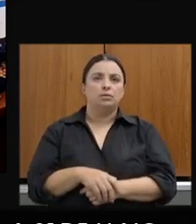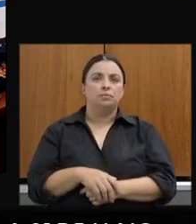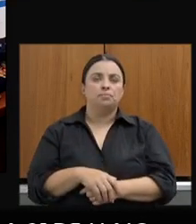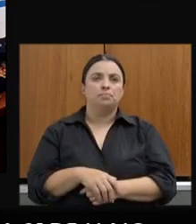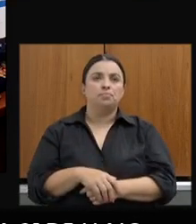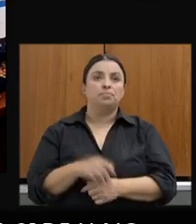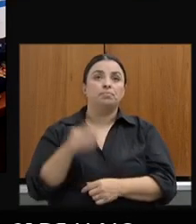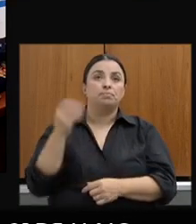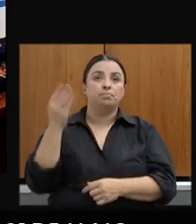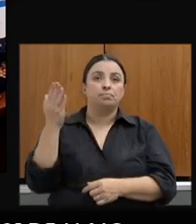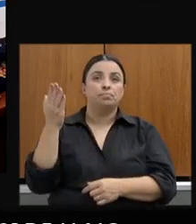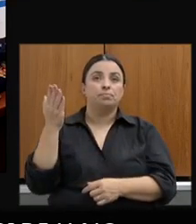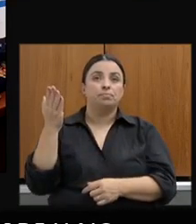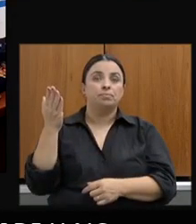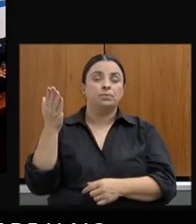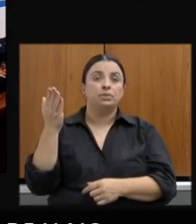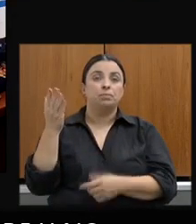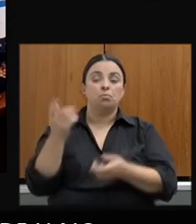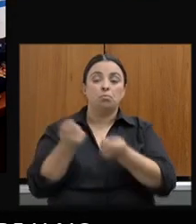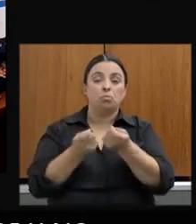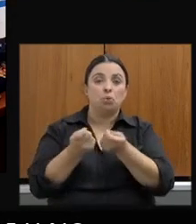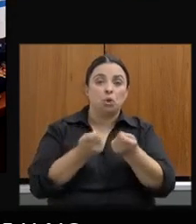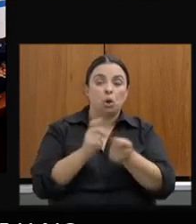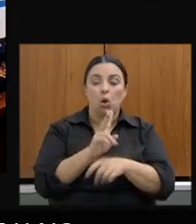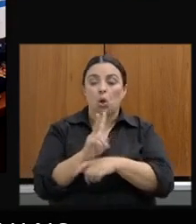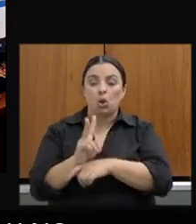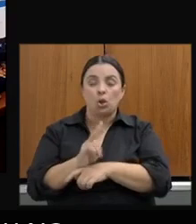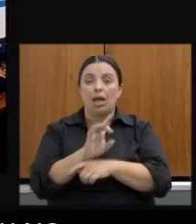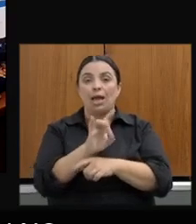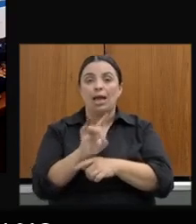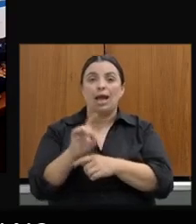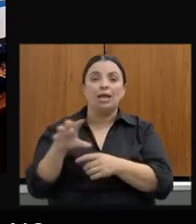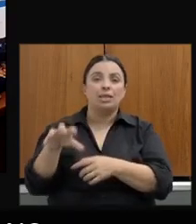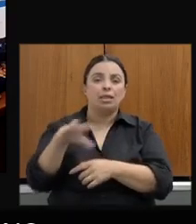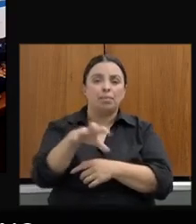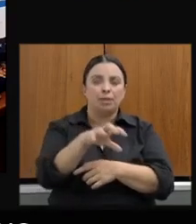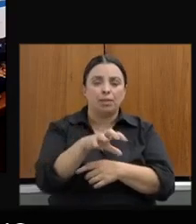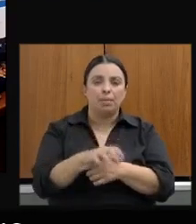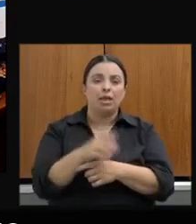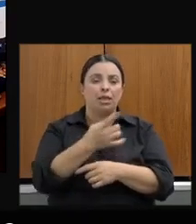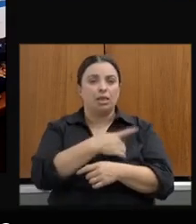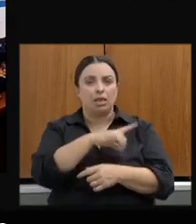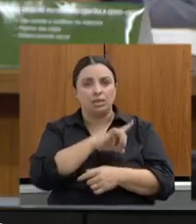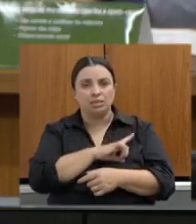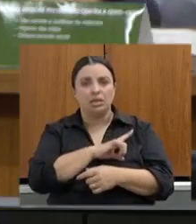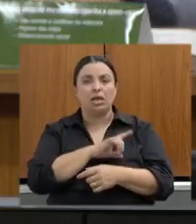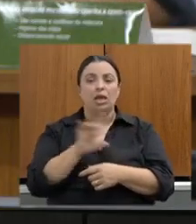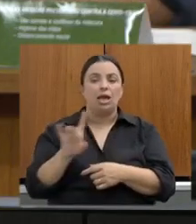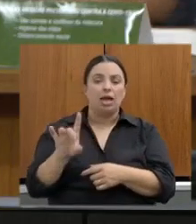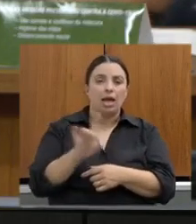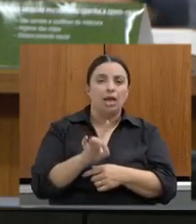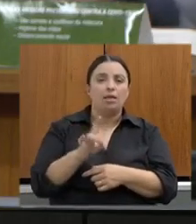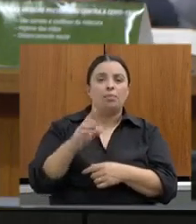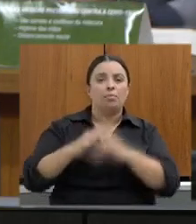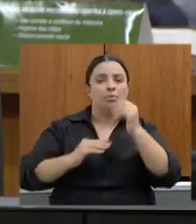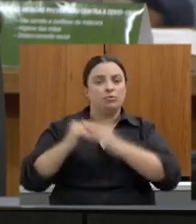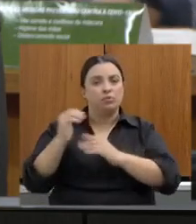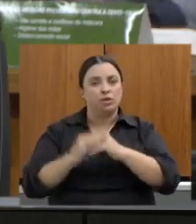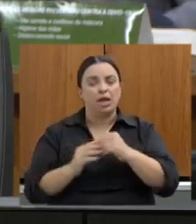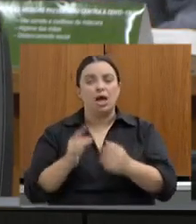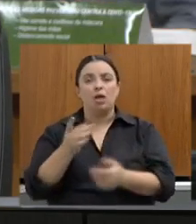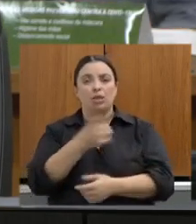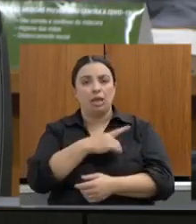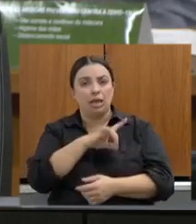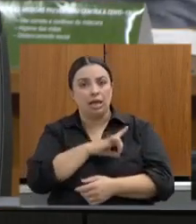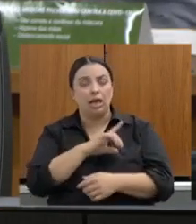e aqui a gente monitora por departamento por Delegacia Regional por servidor por delegado então a gente